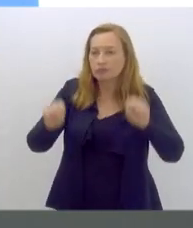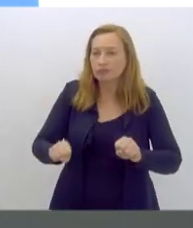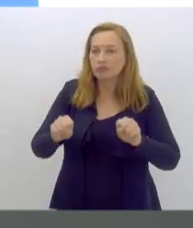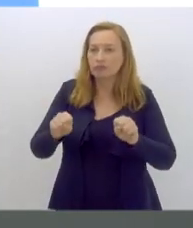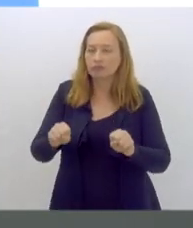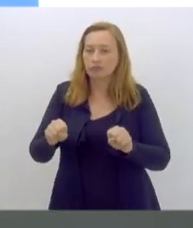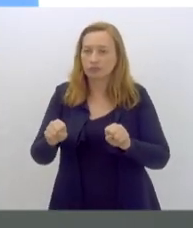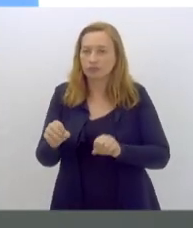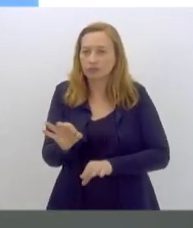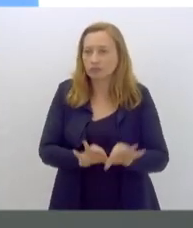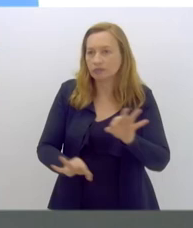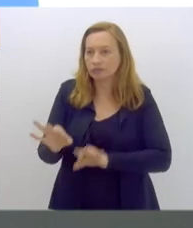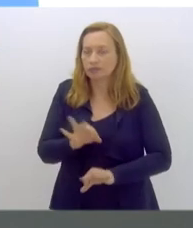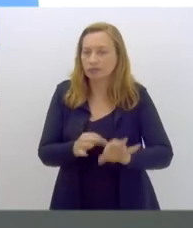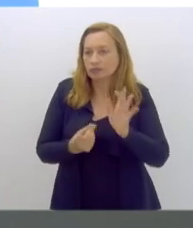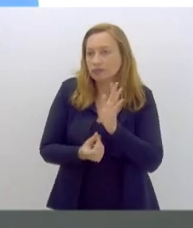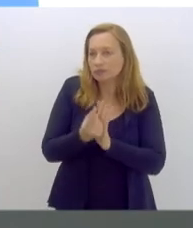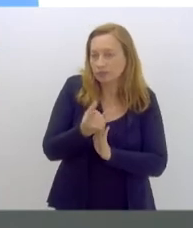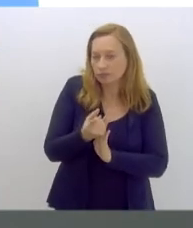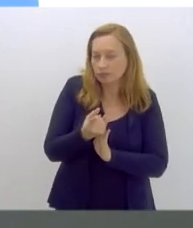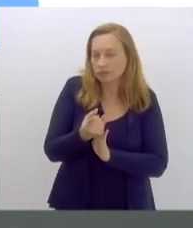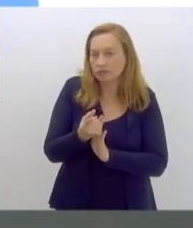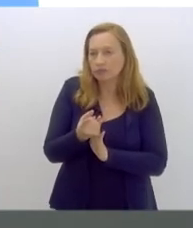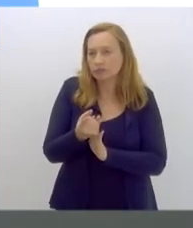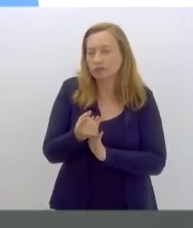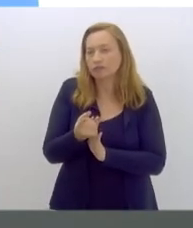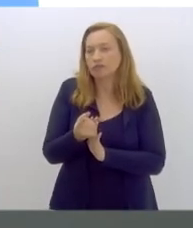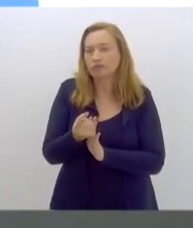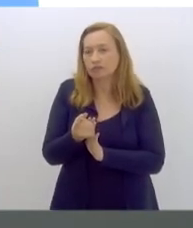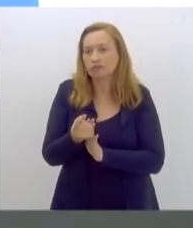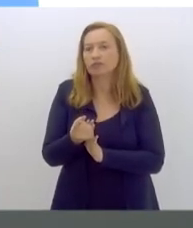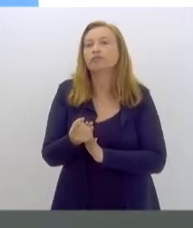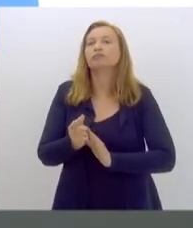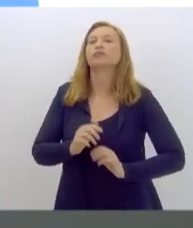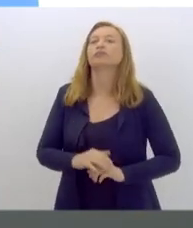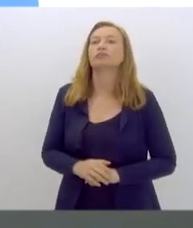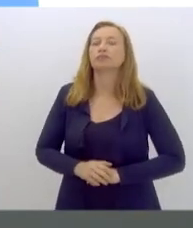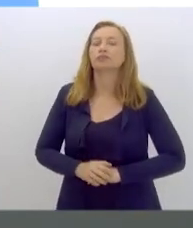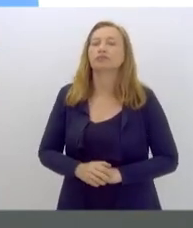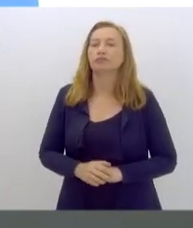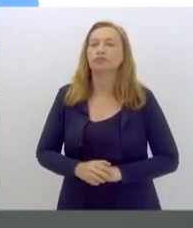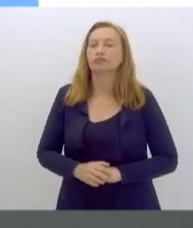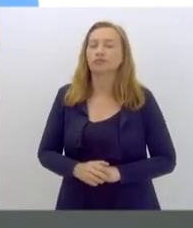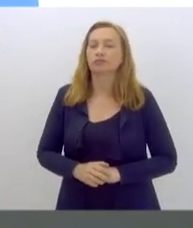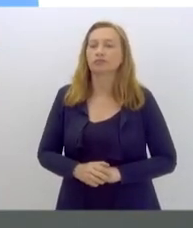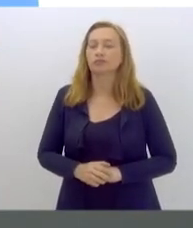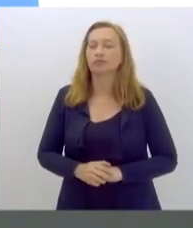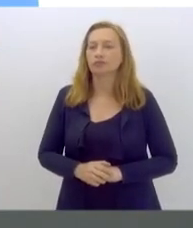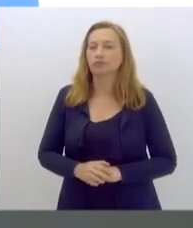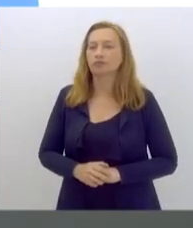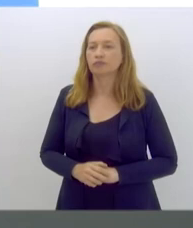pilares que nós temos o fortalecimento da governança do sistema de planejamento e orçamento